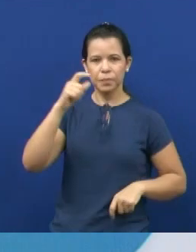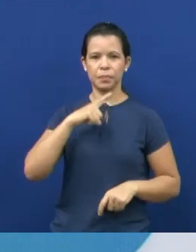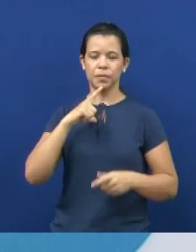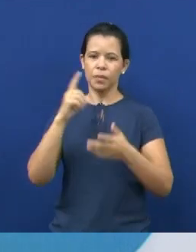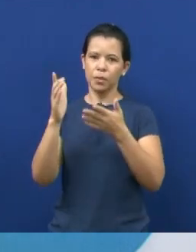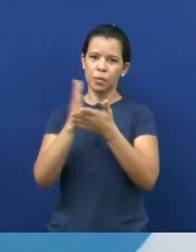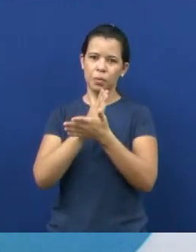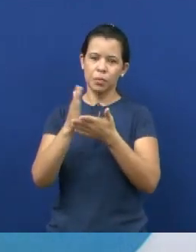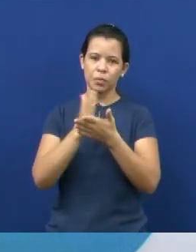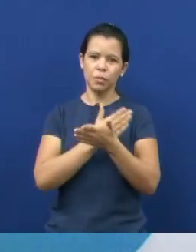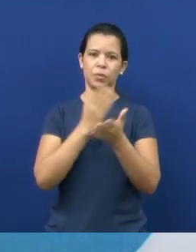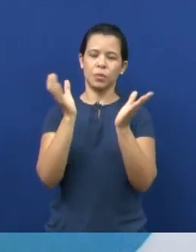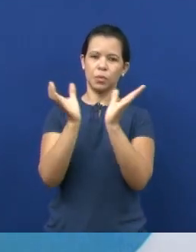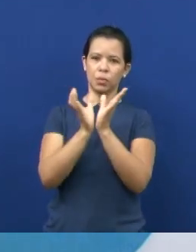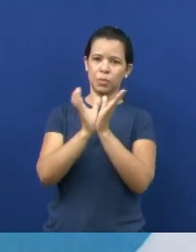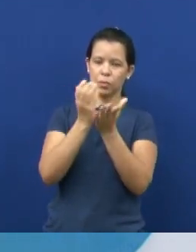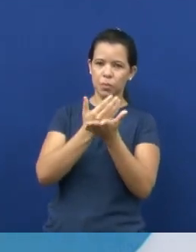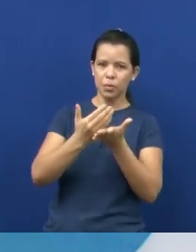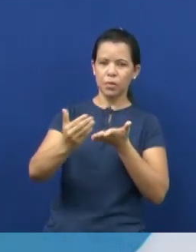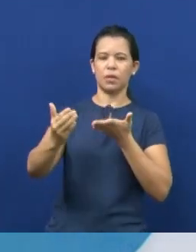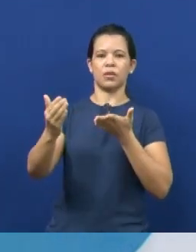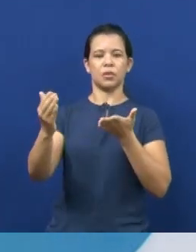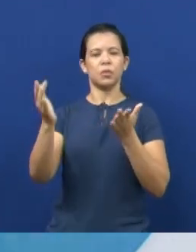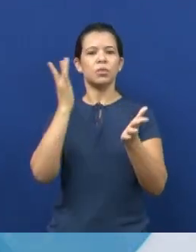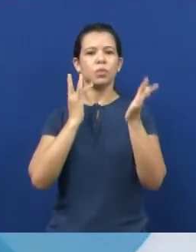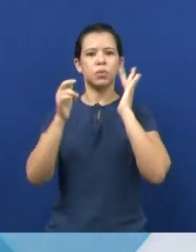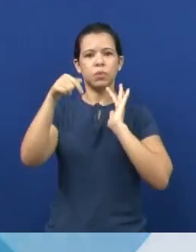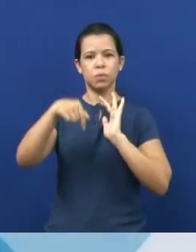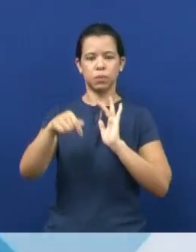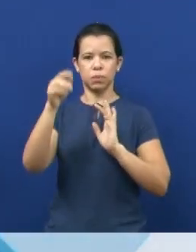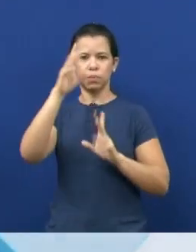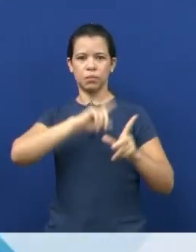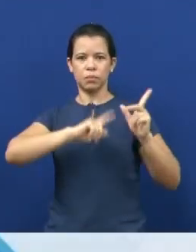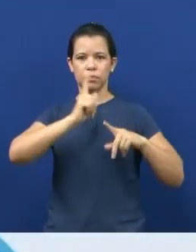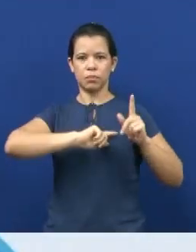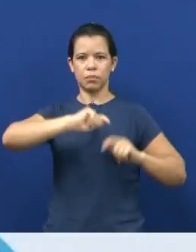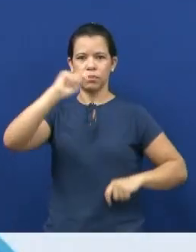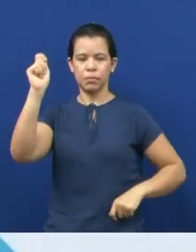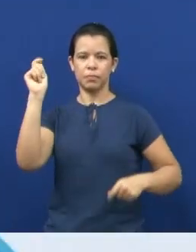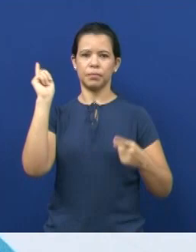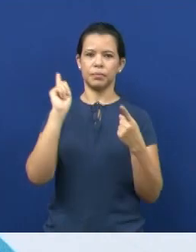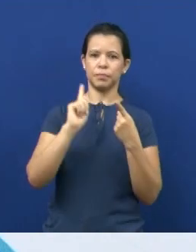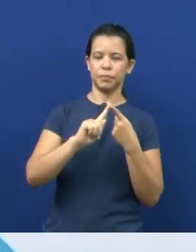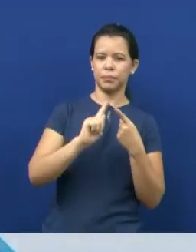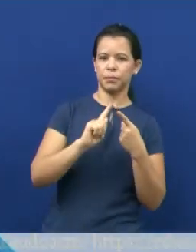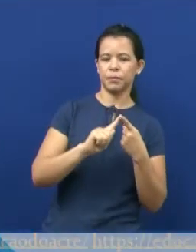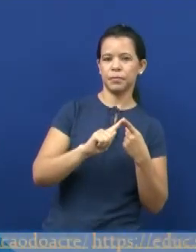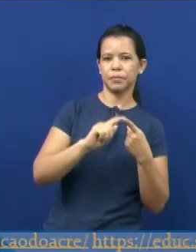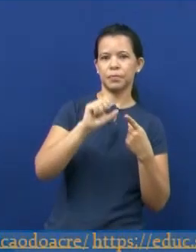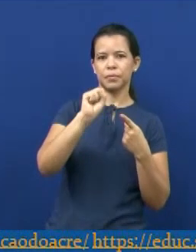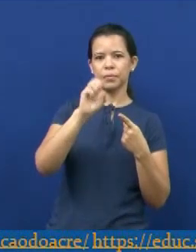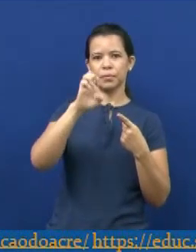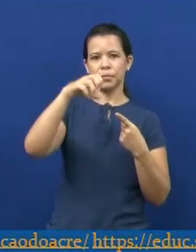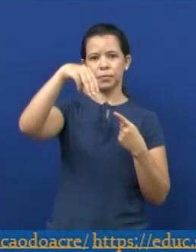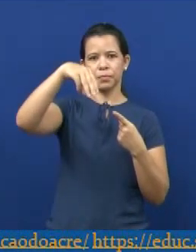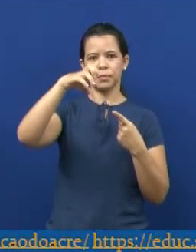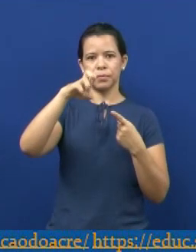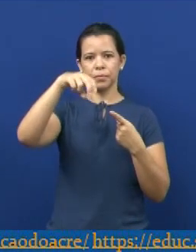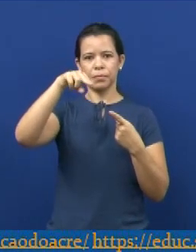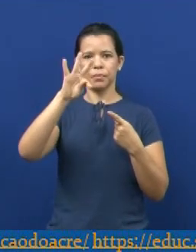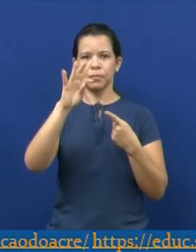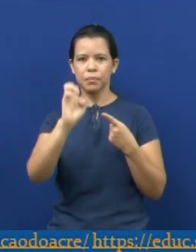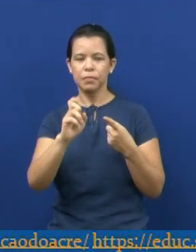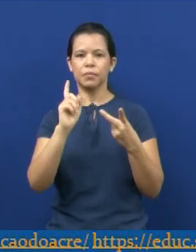ao movimento teatral amador no acre dentre eles nós temos o grupo semente a pudim de olho na coisa